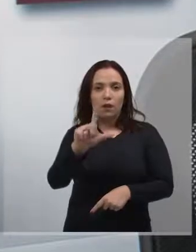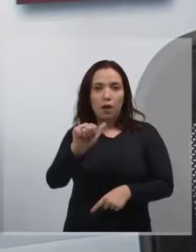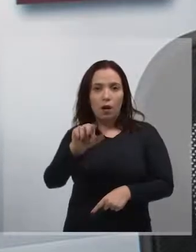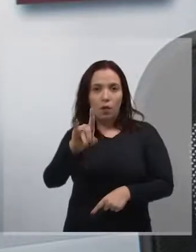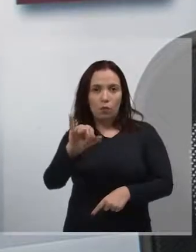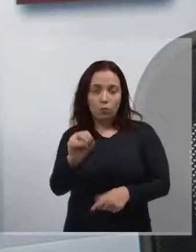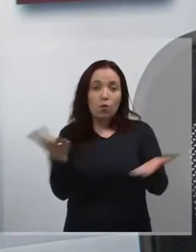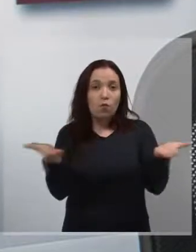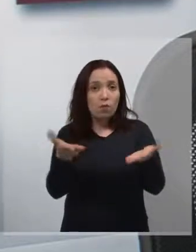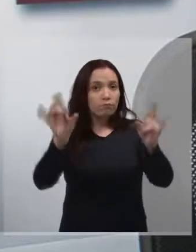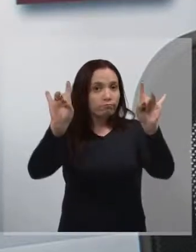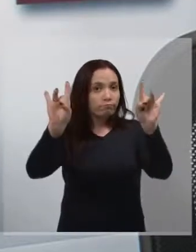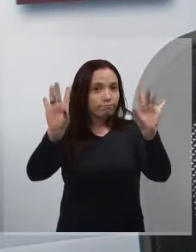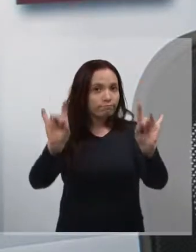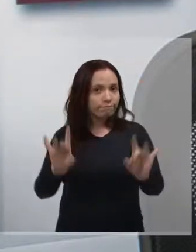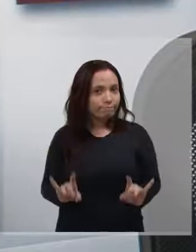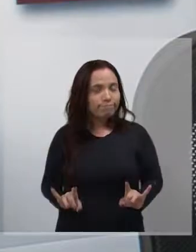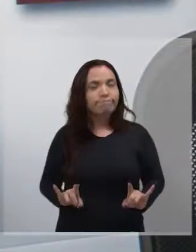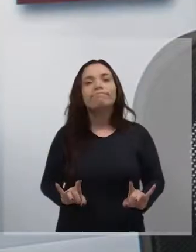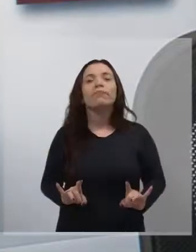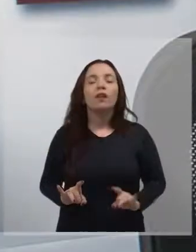edição especial. Nós vamos